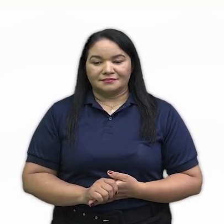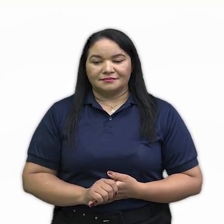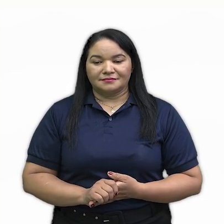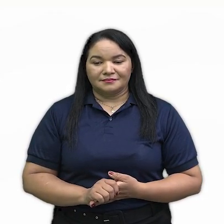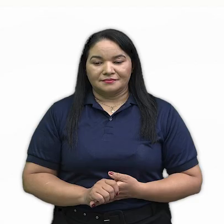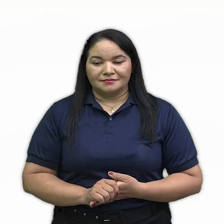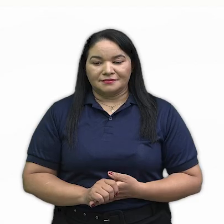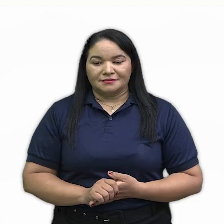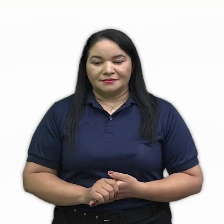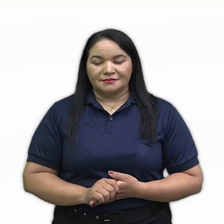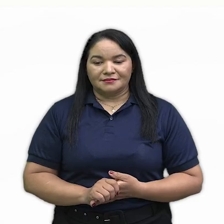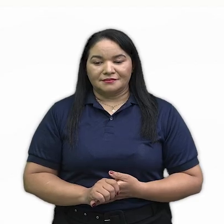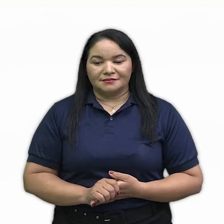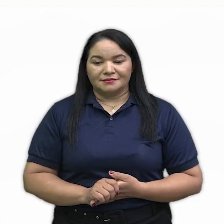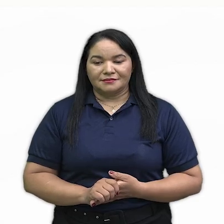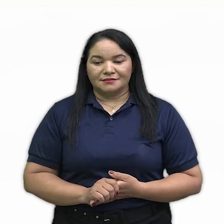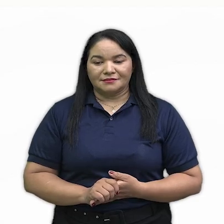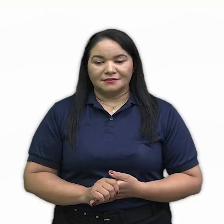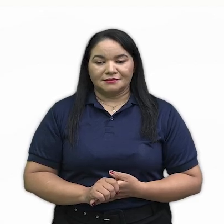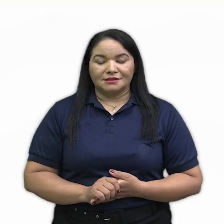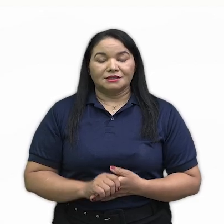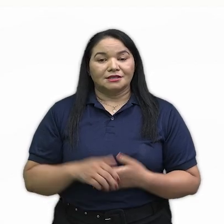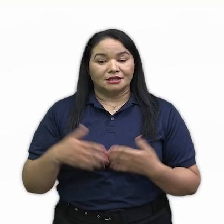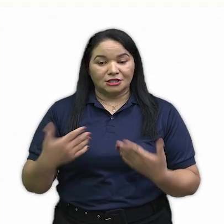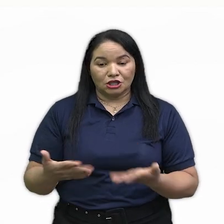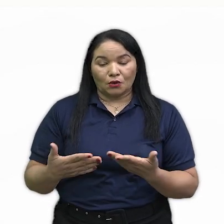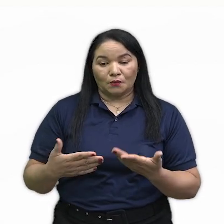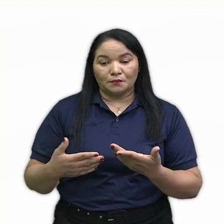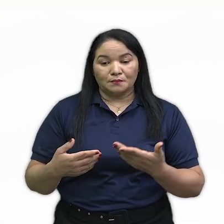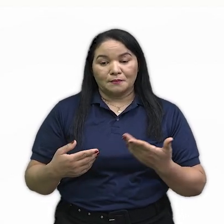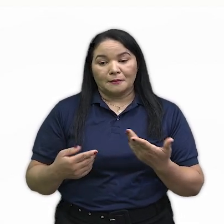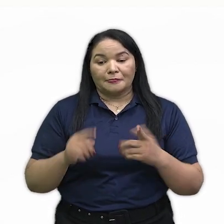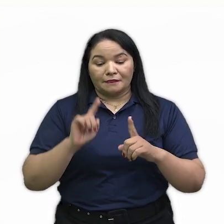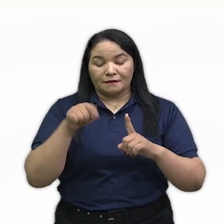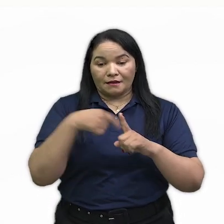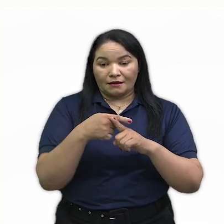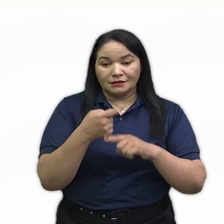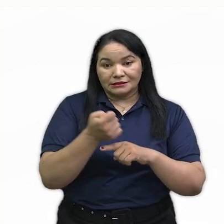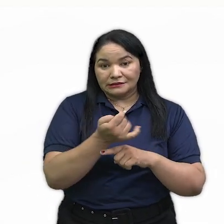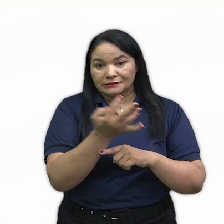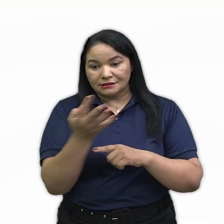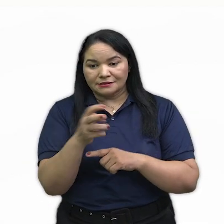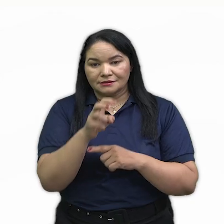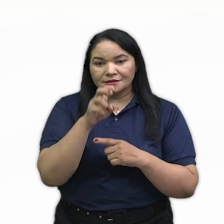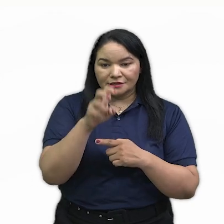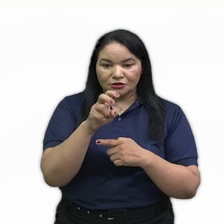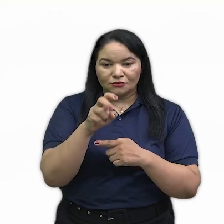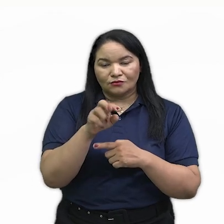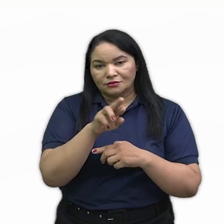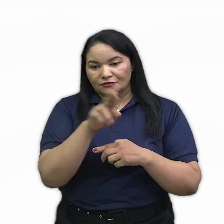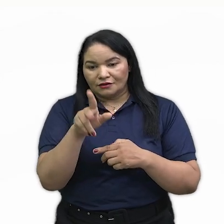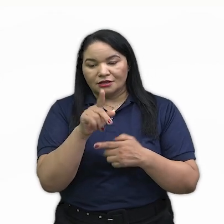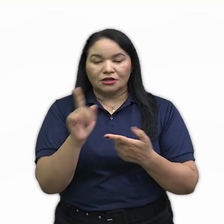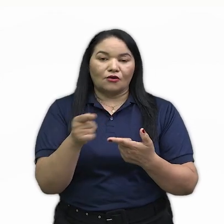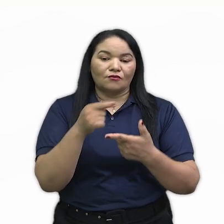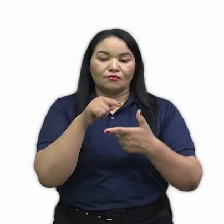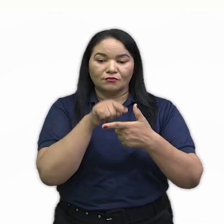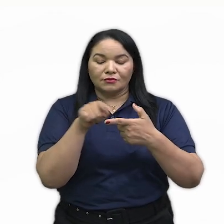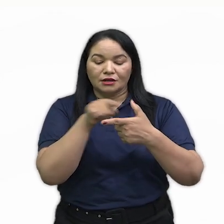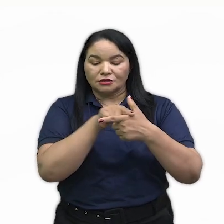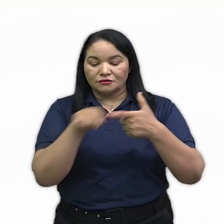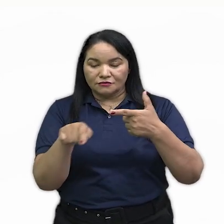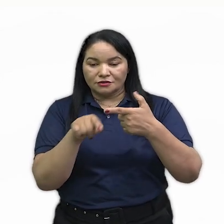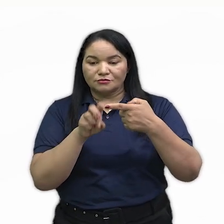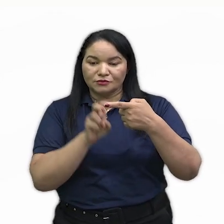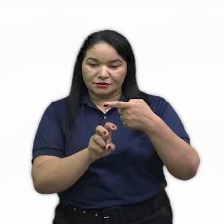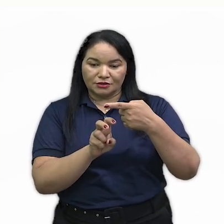Perfeito? E como a gente está aqui envolvendo nessa soma 5 parcelas diferentes, então vou pegar esse resultado